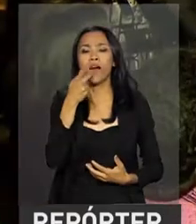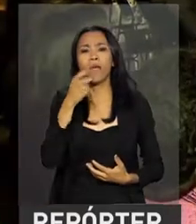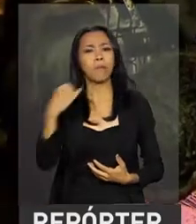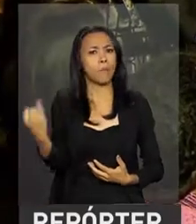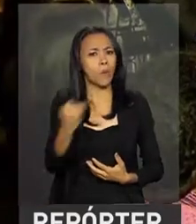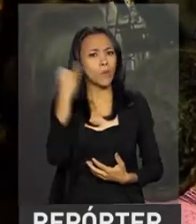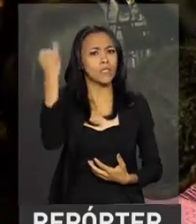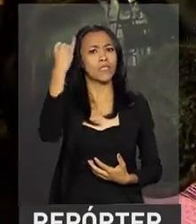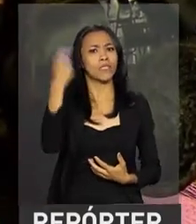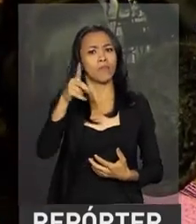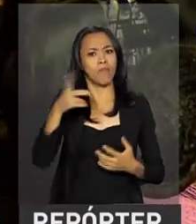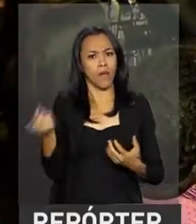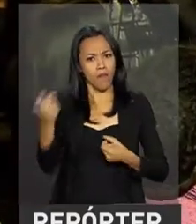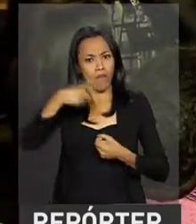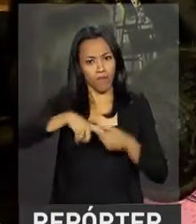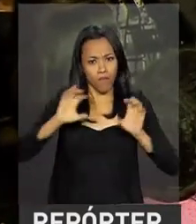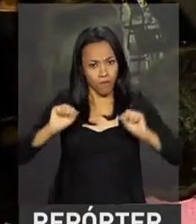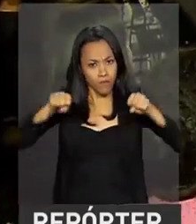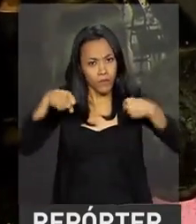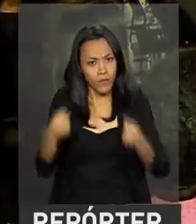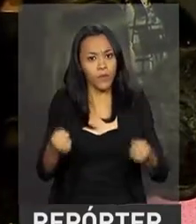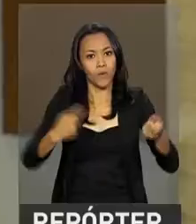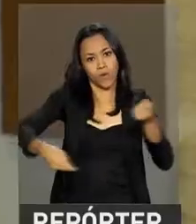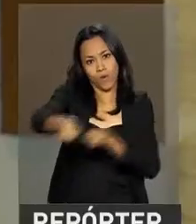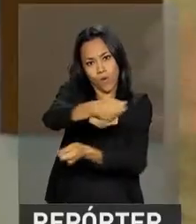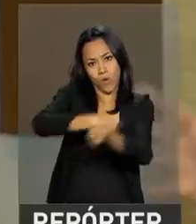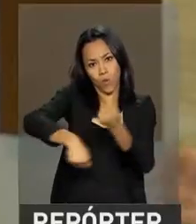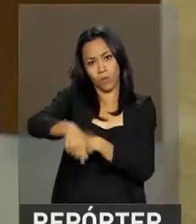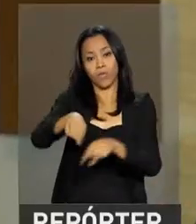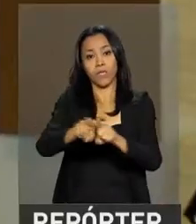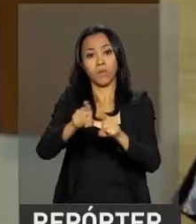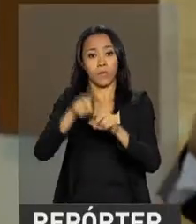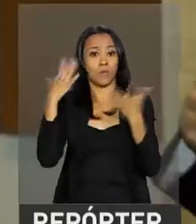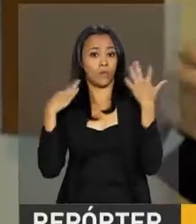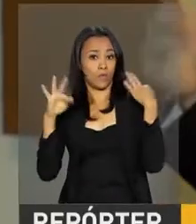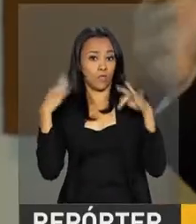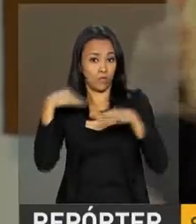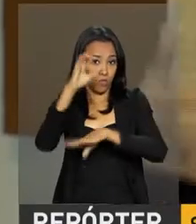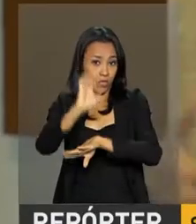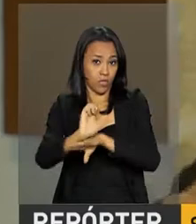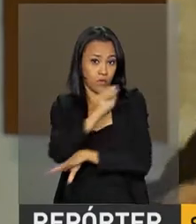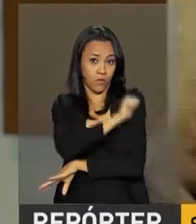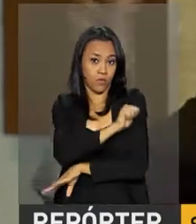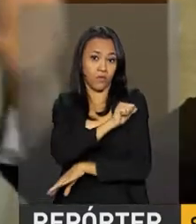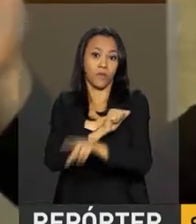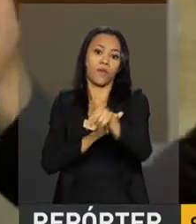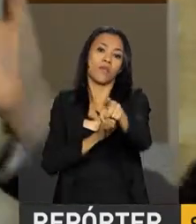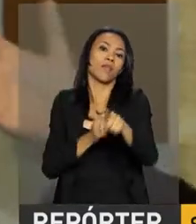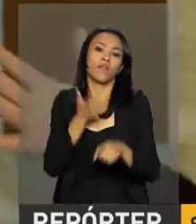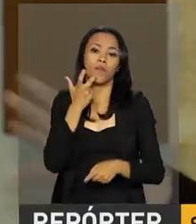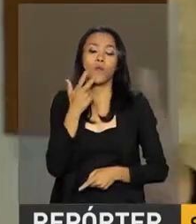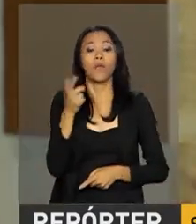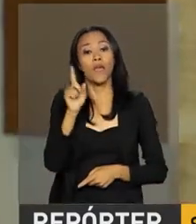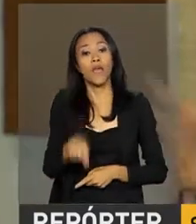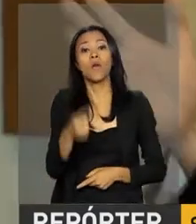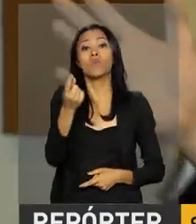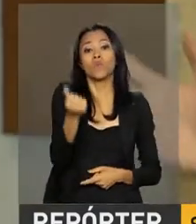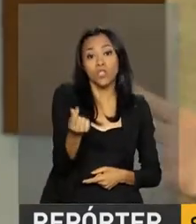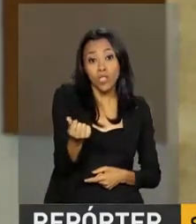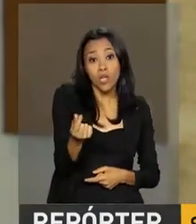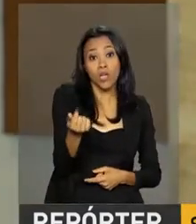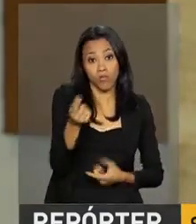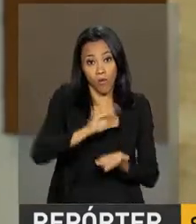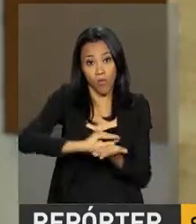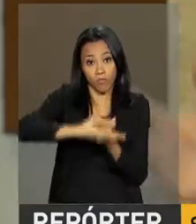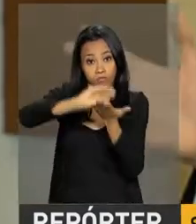do evento para a retomada da economia e turismo é um dinheiro que é é fluido é por toda a